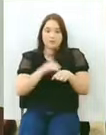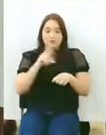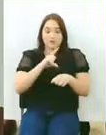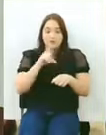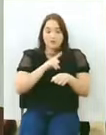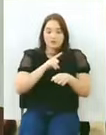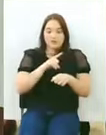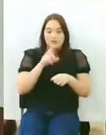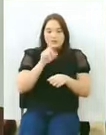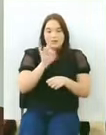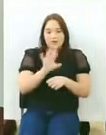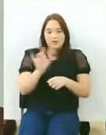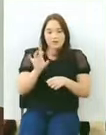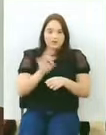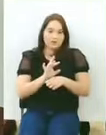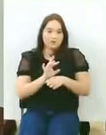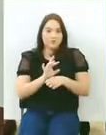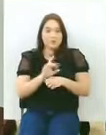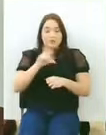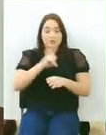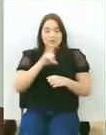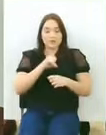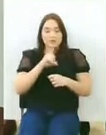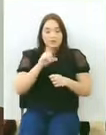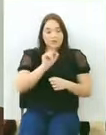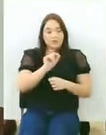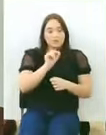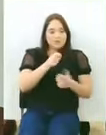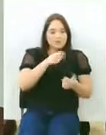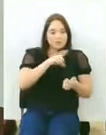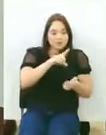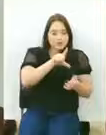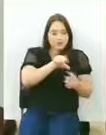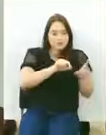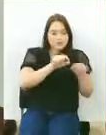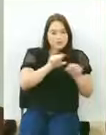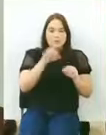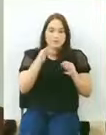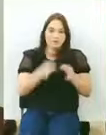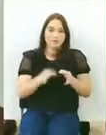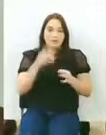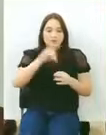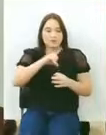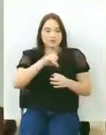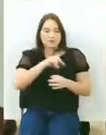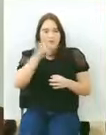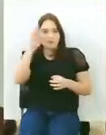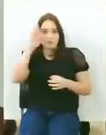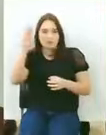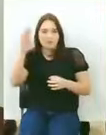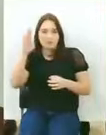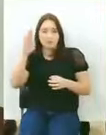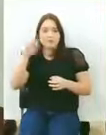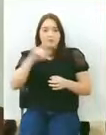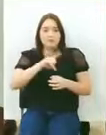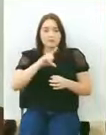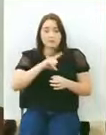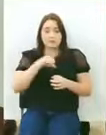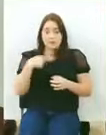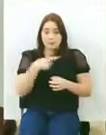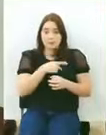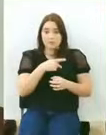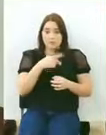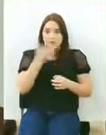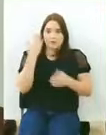potencialidades e carismatismos individuais, cargo que a pessoa ocupa, preferências pessoais, equipamentos. Eu fui